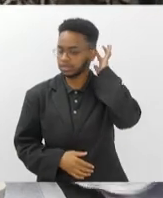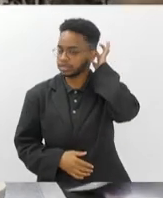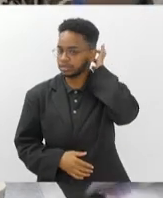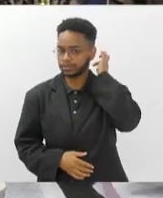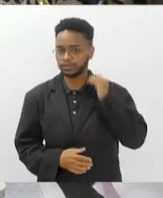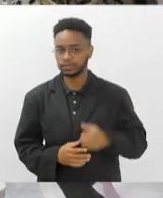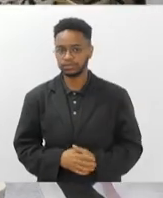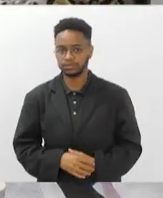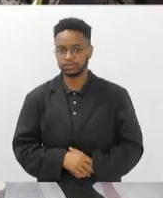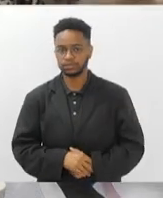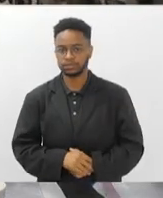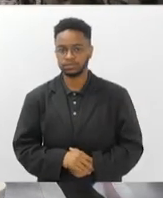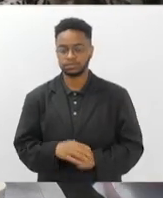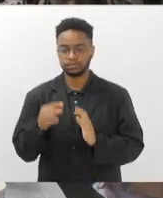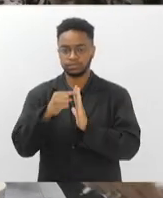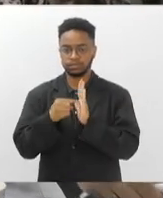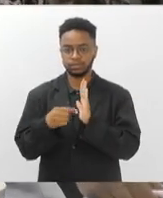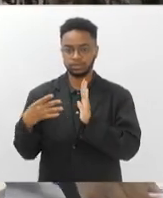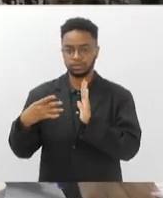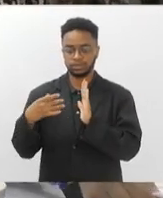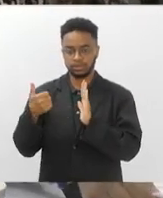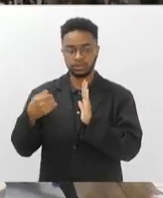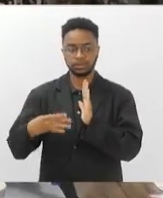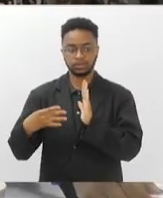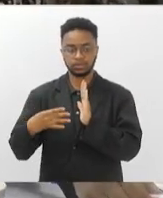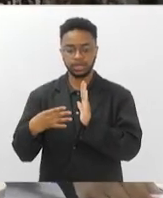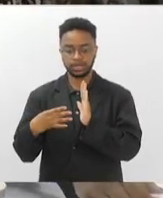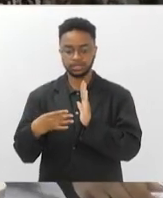Projeto, item 14 da pauta, projeto de lei número